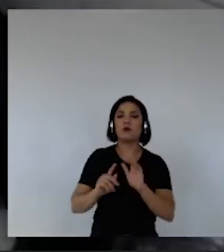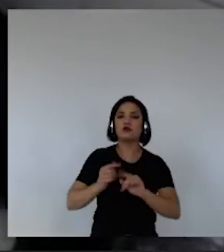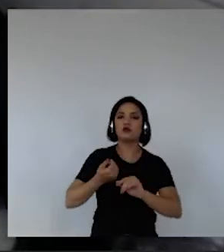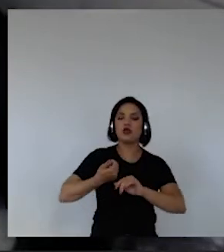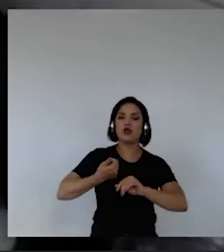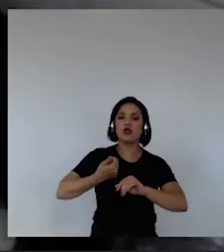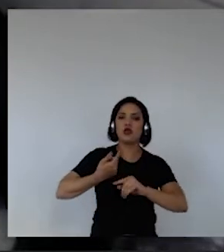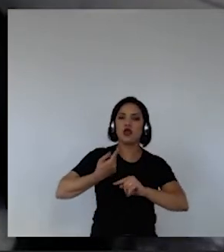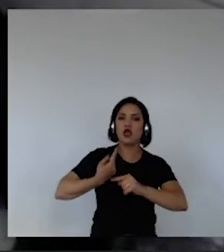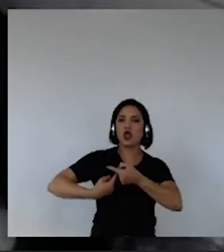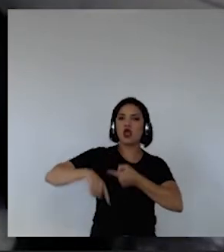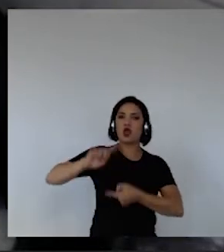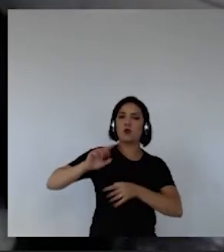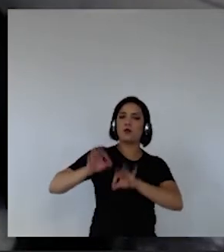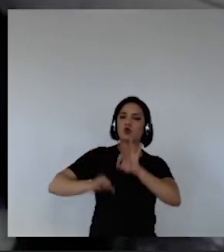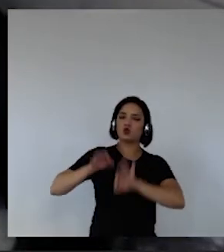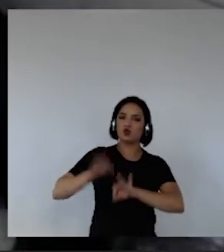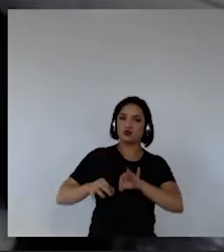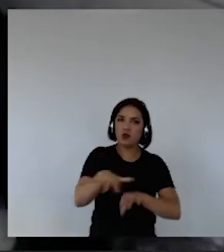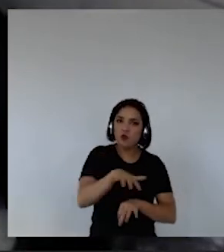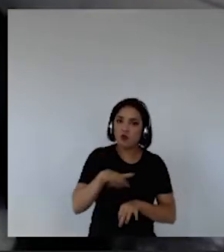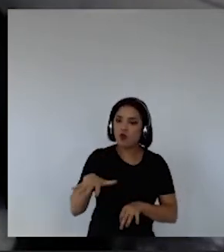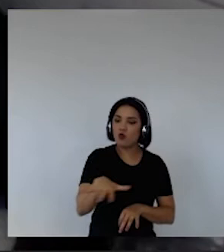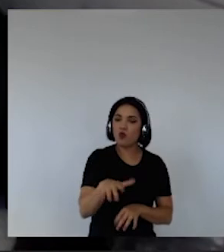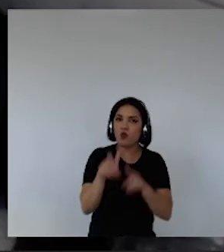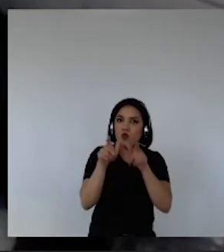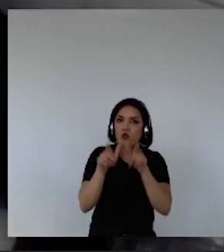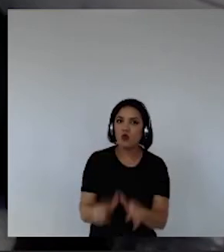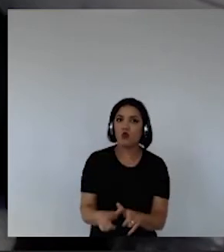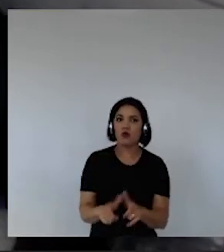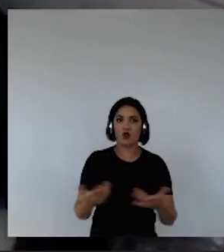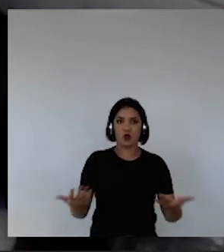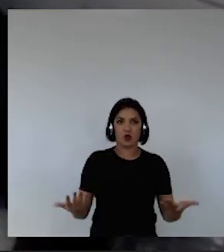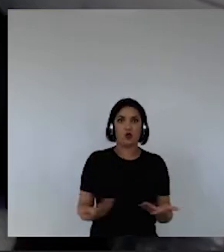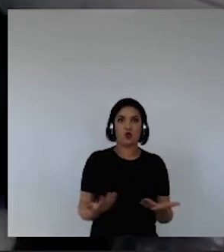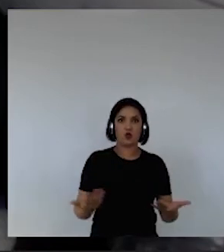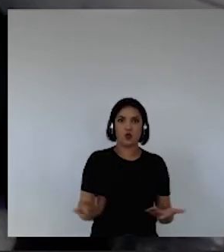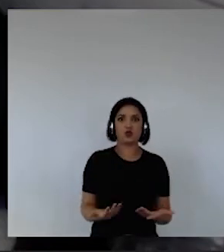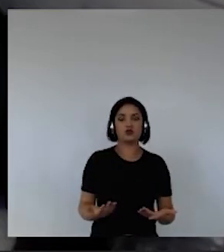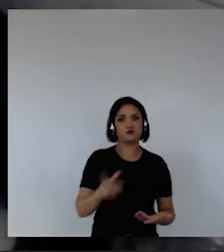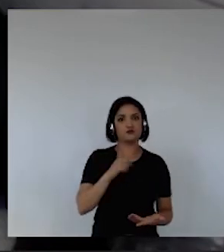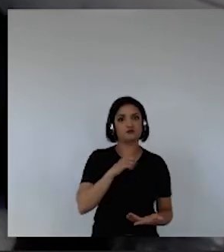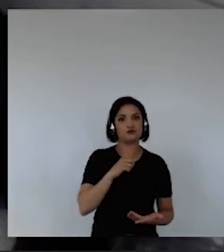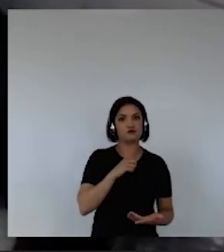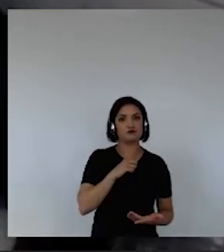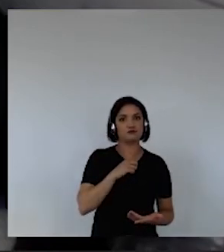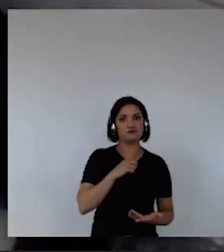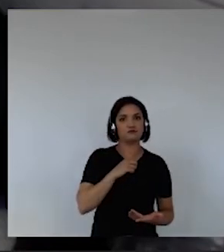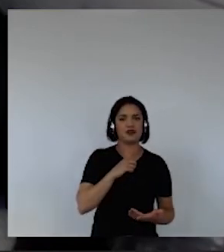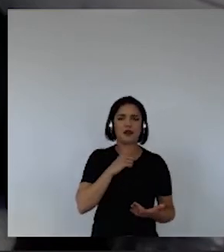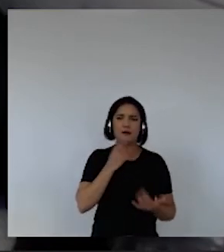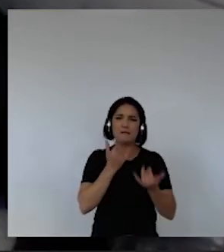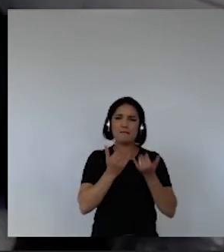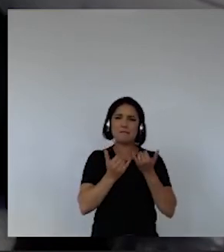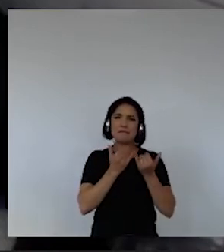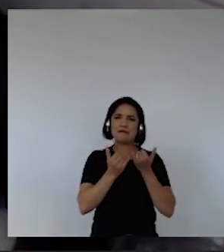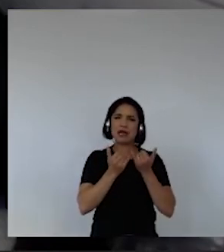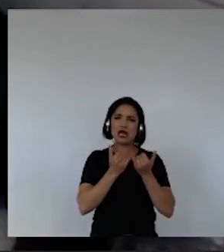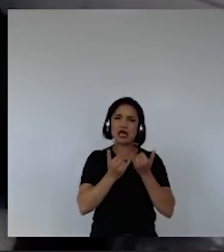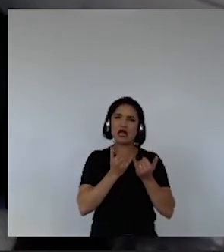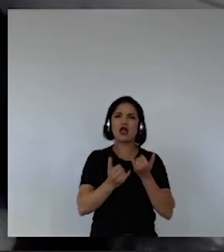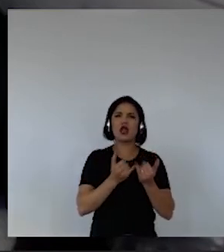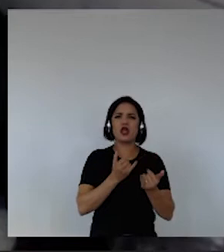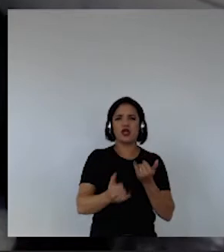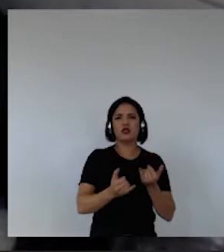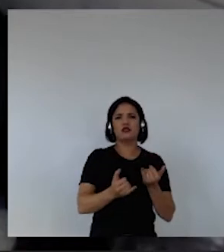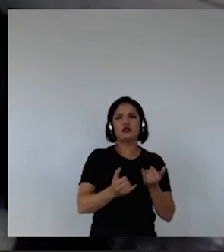judicial e dentro de um órgão muito, hoje, analogicamente falando, parecido com a teoria dos